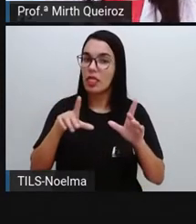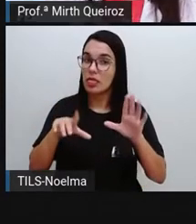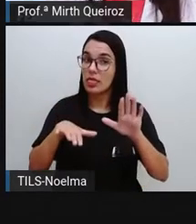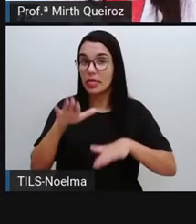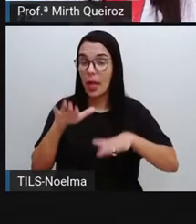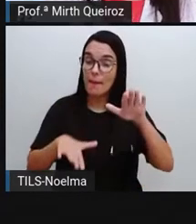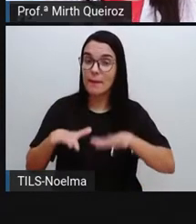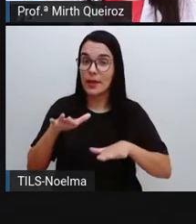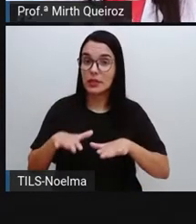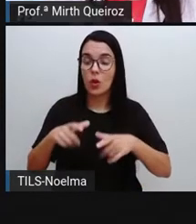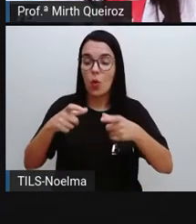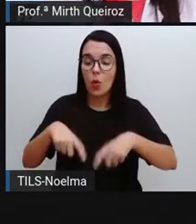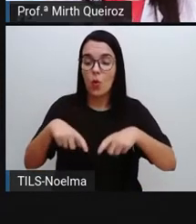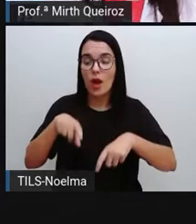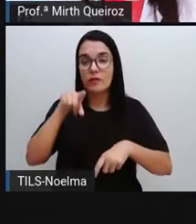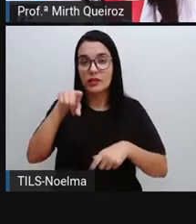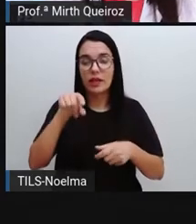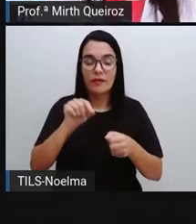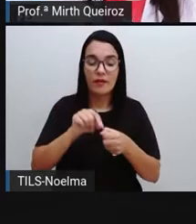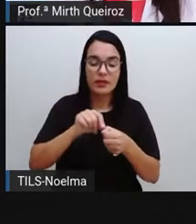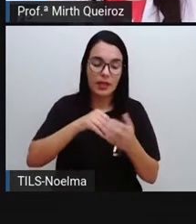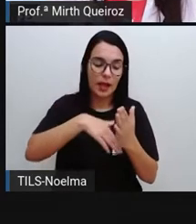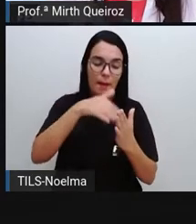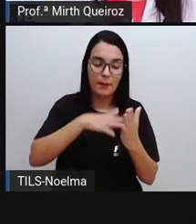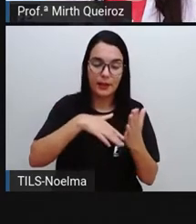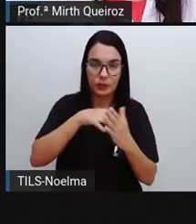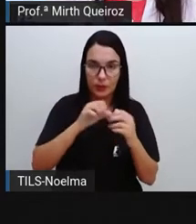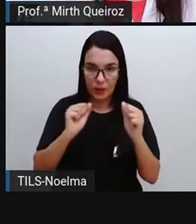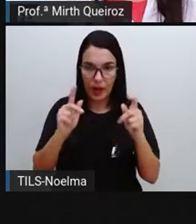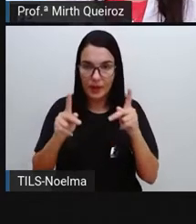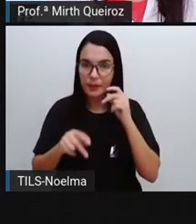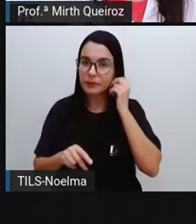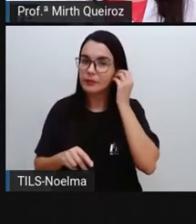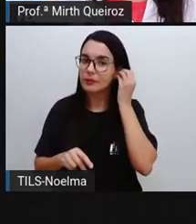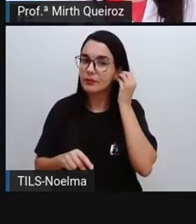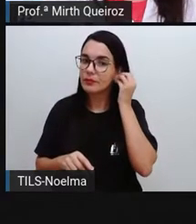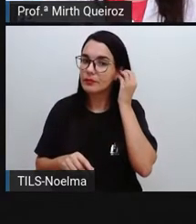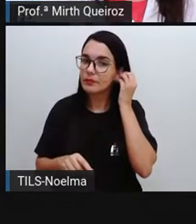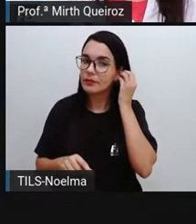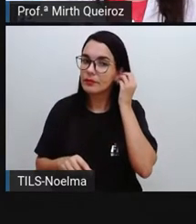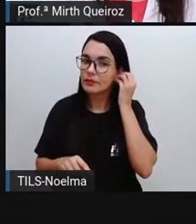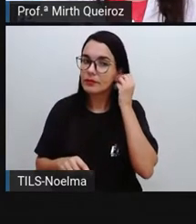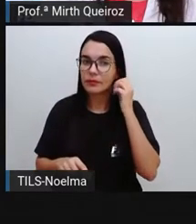né? Receber aí, neste caso, que receberá a gravura, certo?